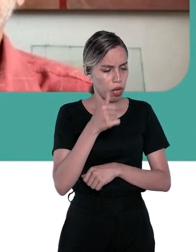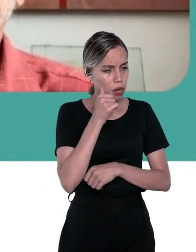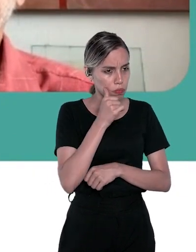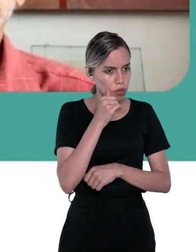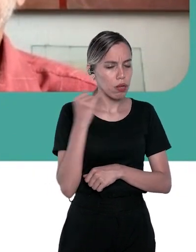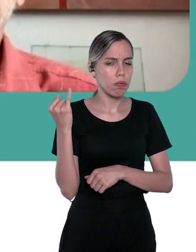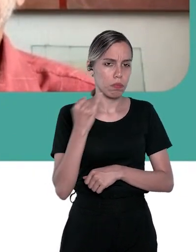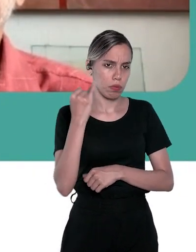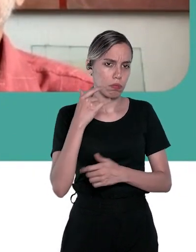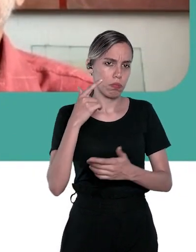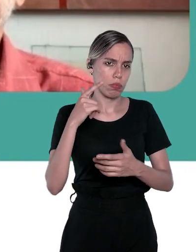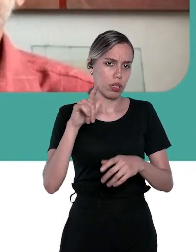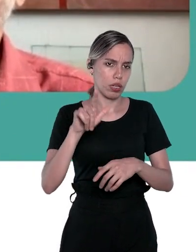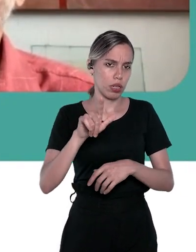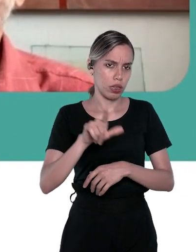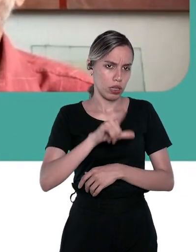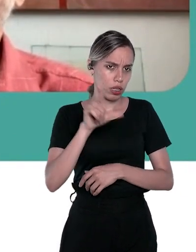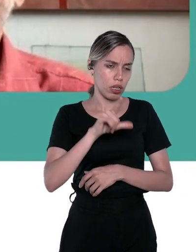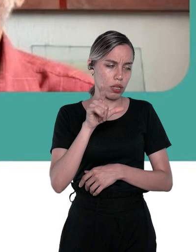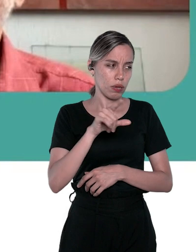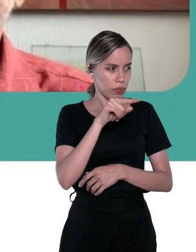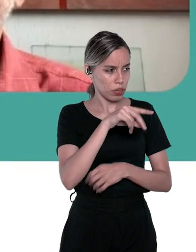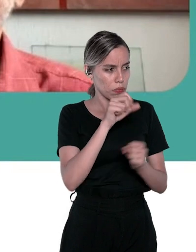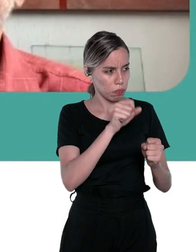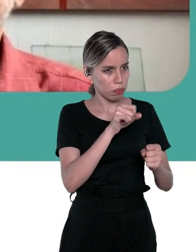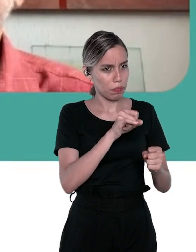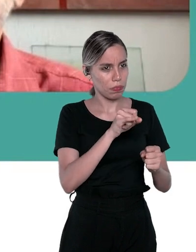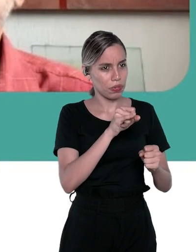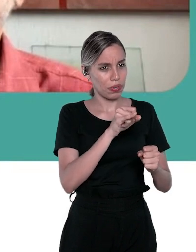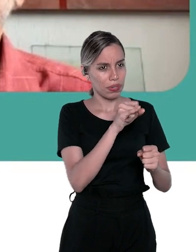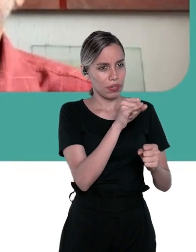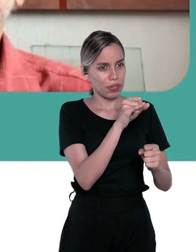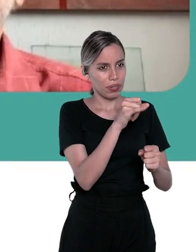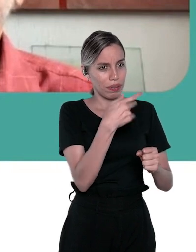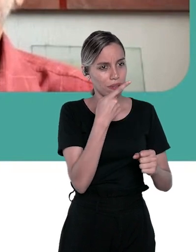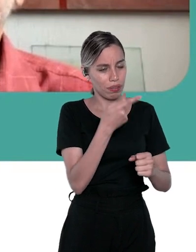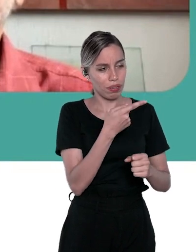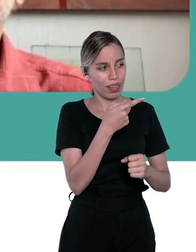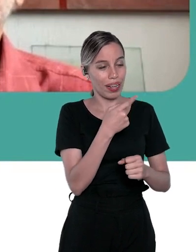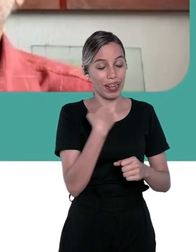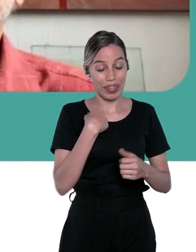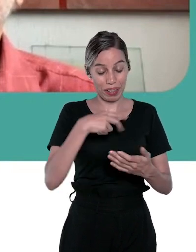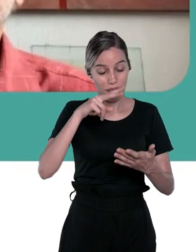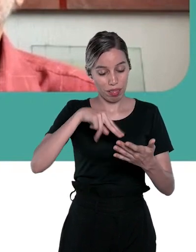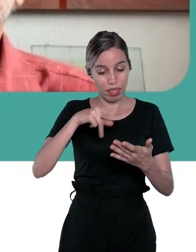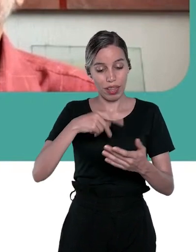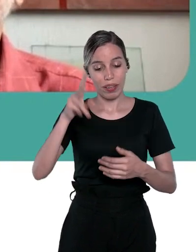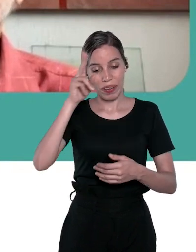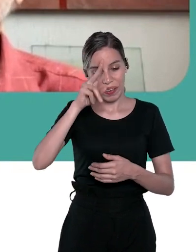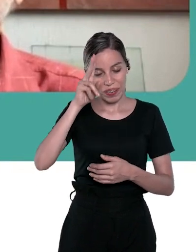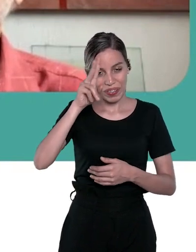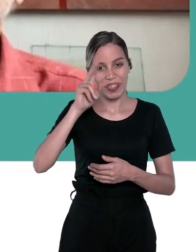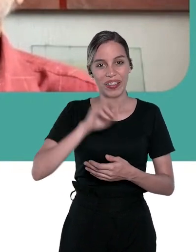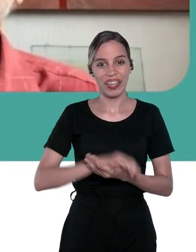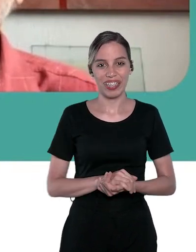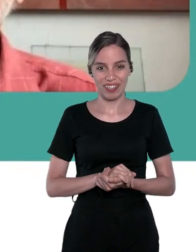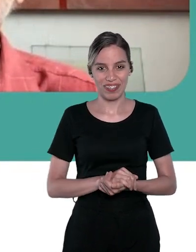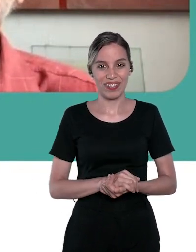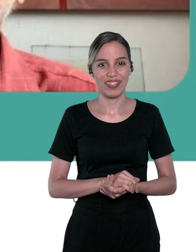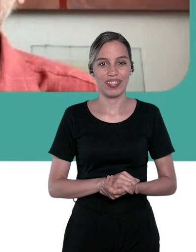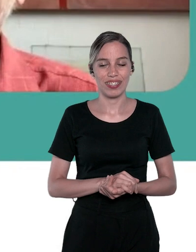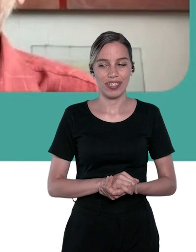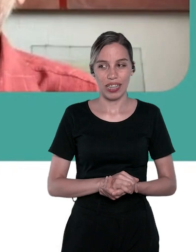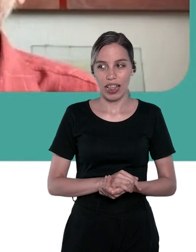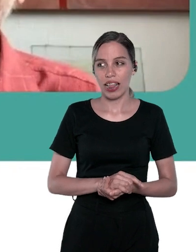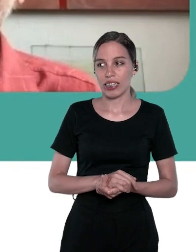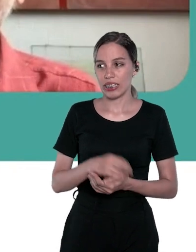literatura, né? Quando eu reli aqui, me levou lá meus tempos de adolescente, lendo os livros da Escaravelho do